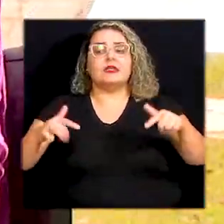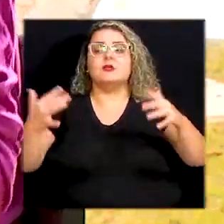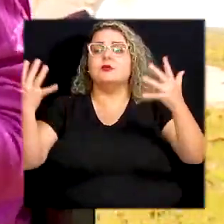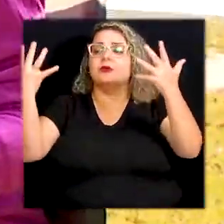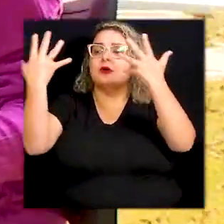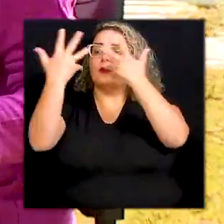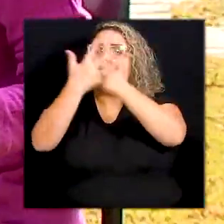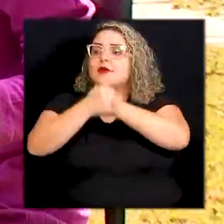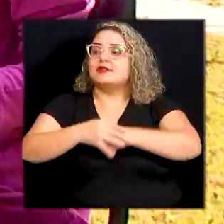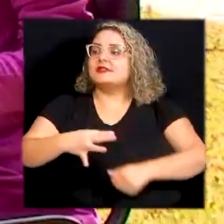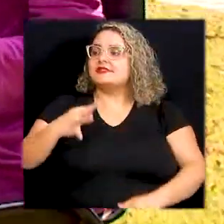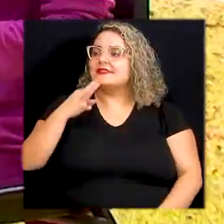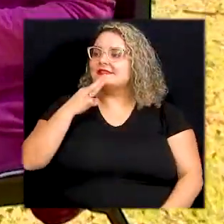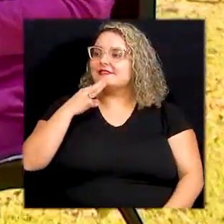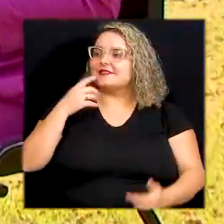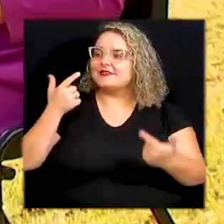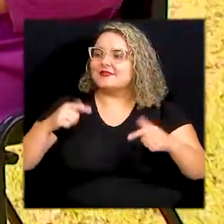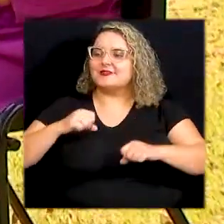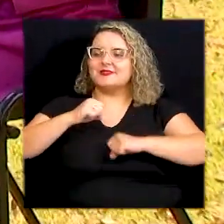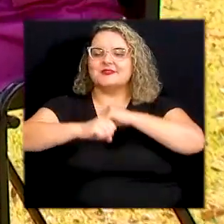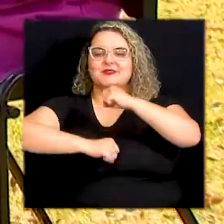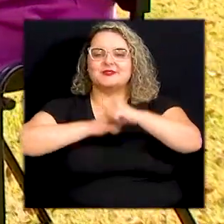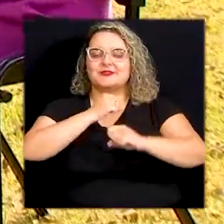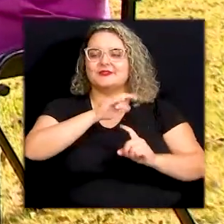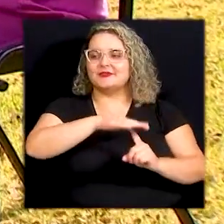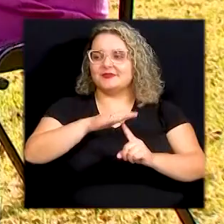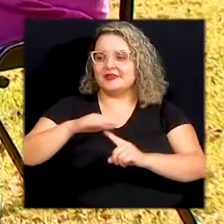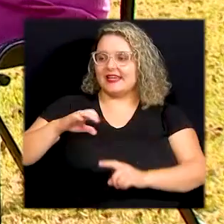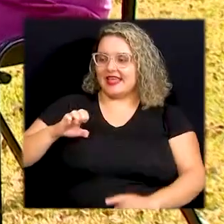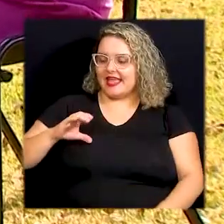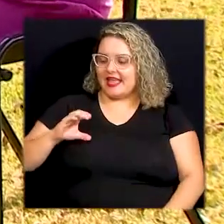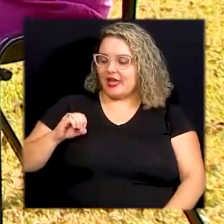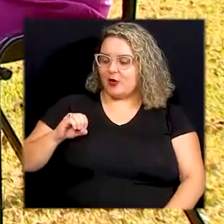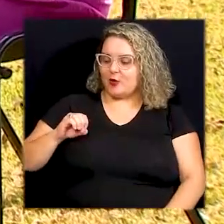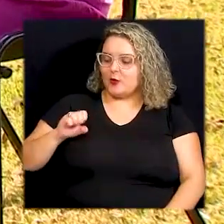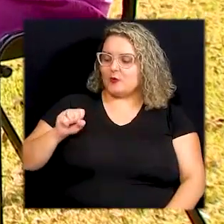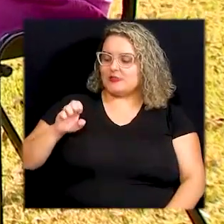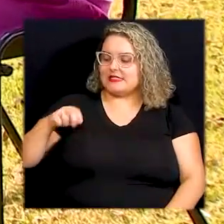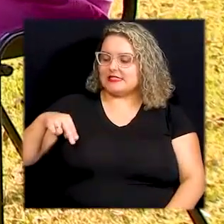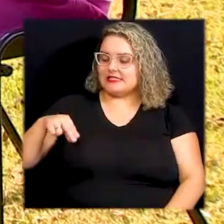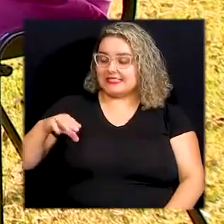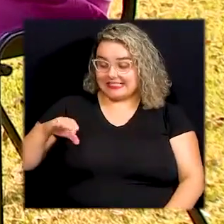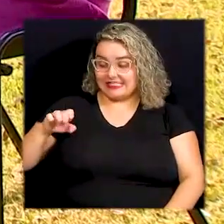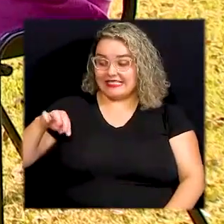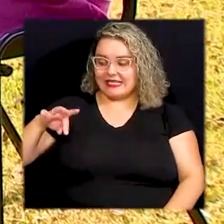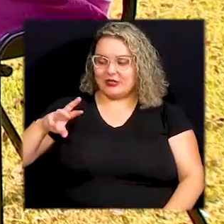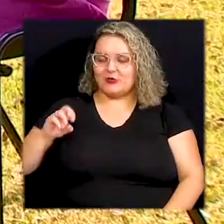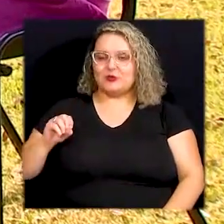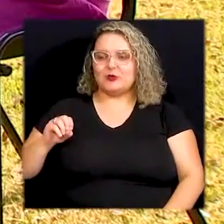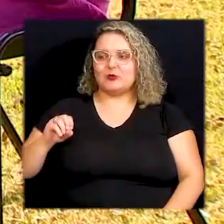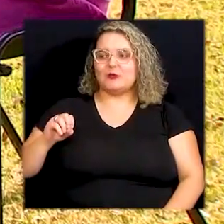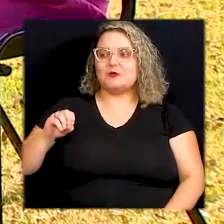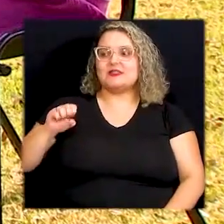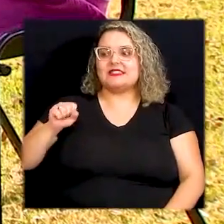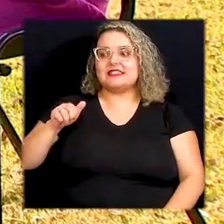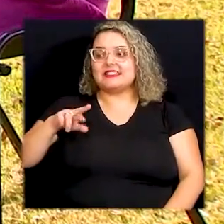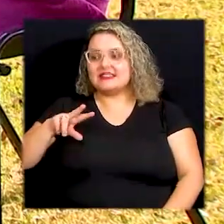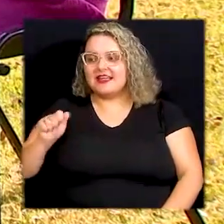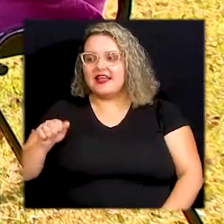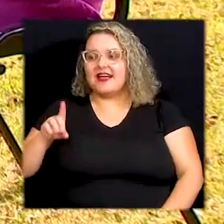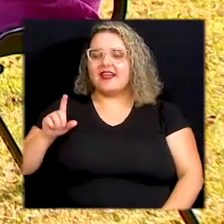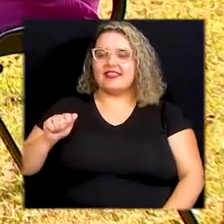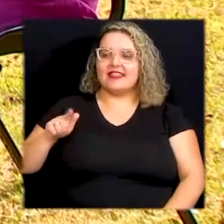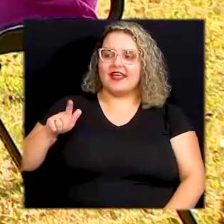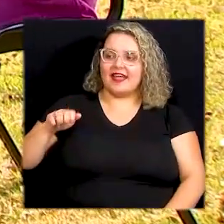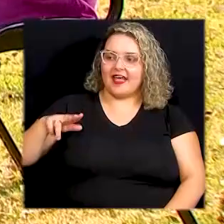Espaço bonita esse que a gente está conhecendo hoje aqui no Giro Ambiental, Ecocentro Serra d'Água. Que lugar é esse? Então,